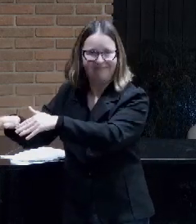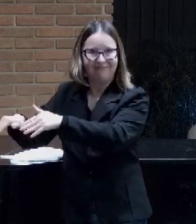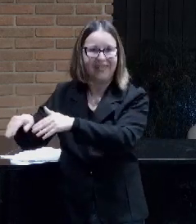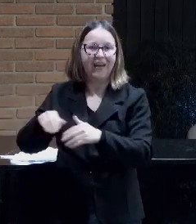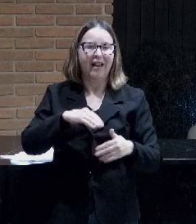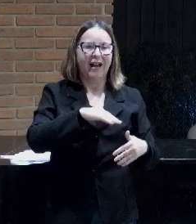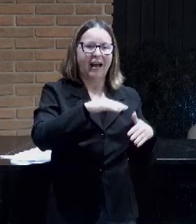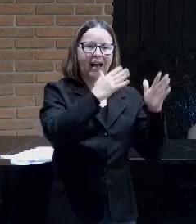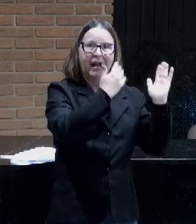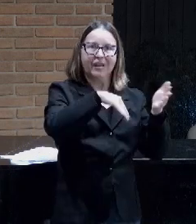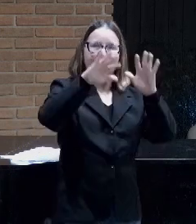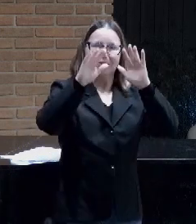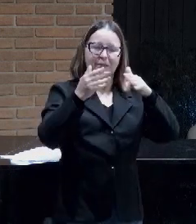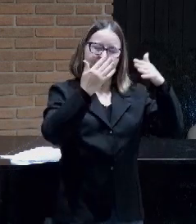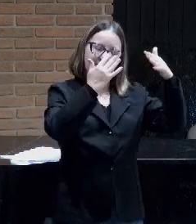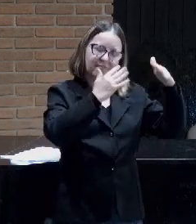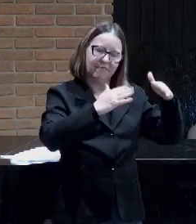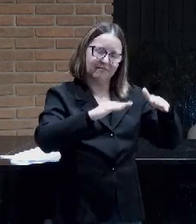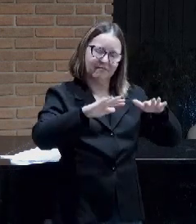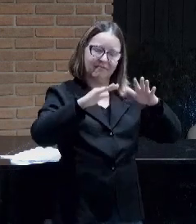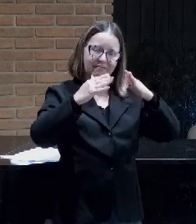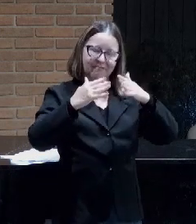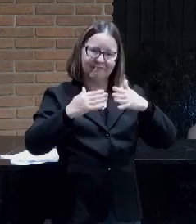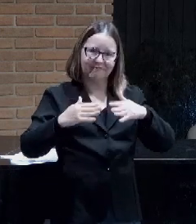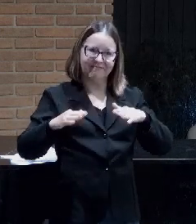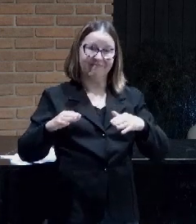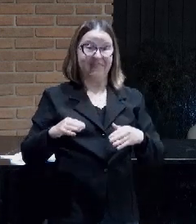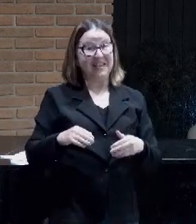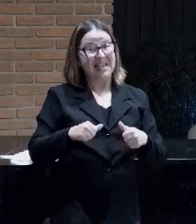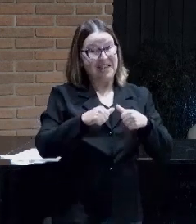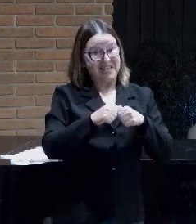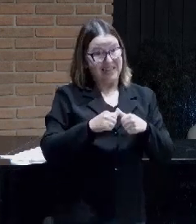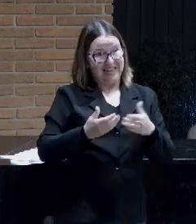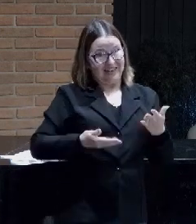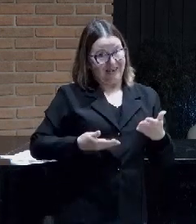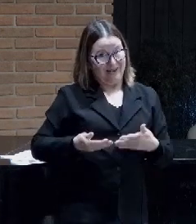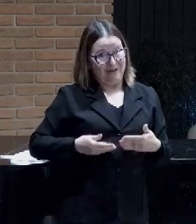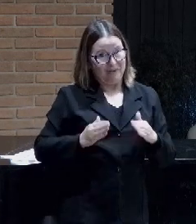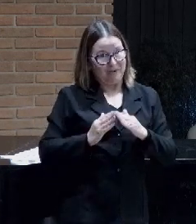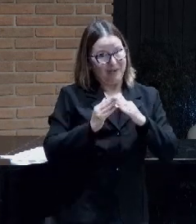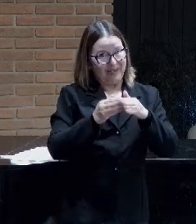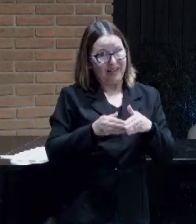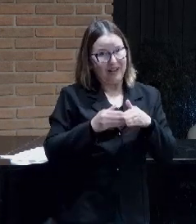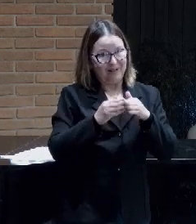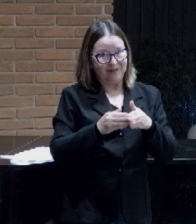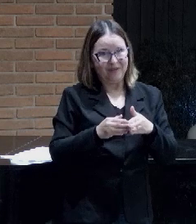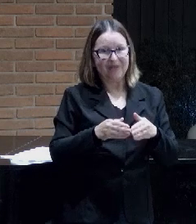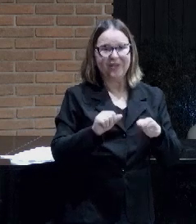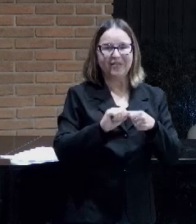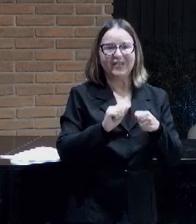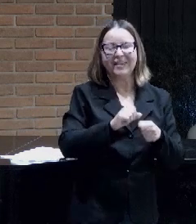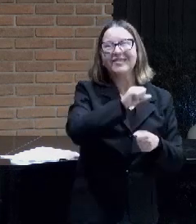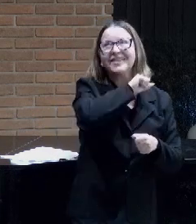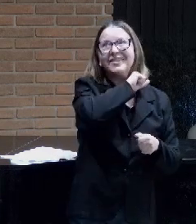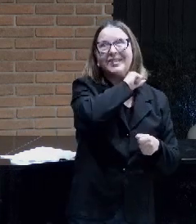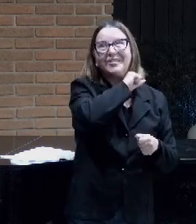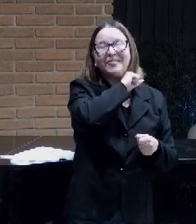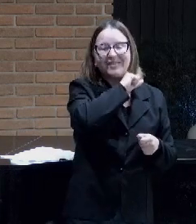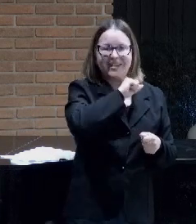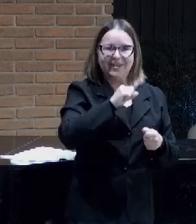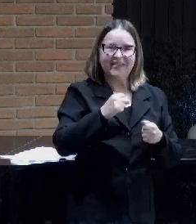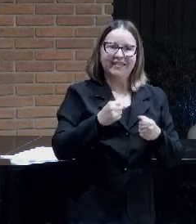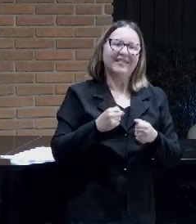Senhor, ofereceram sacrifícios ao Senhor e fizeram votos. E o Senhor ordenou que o grande peixe engolisse